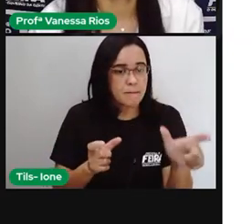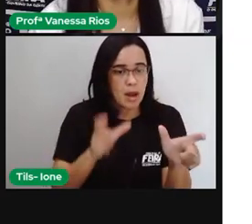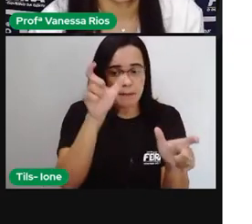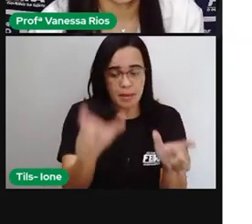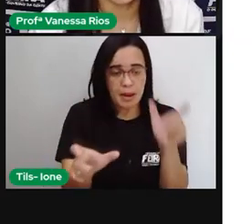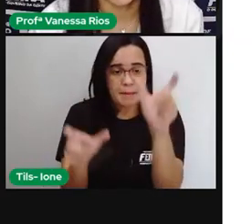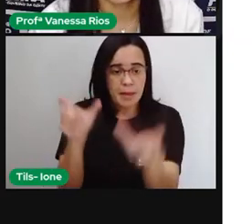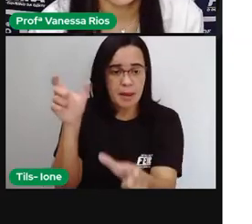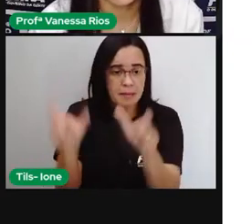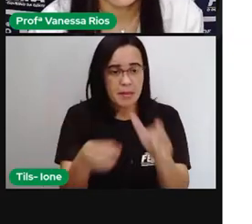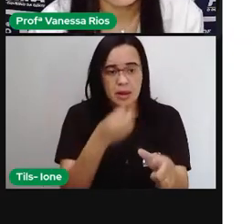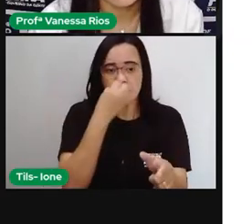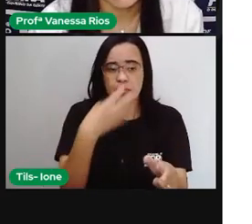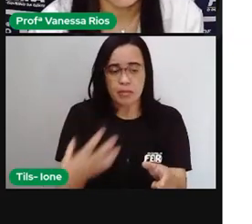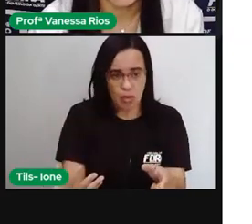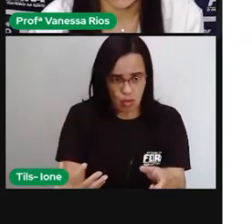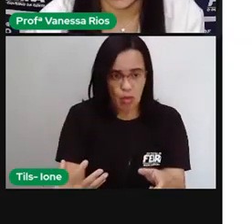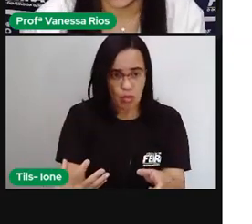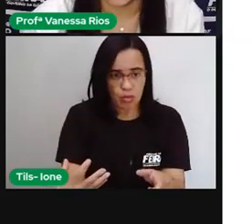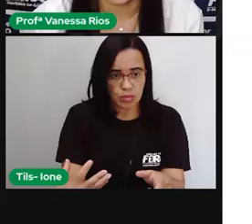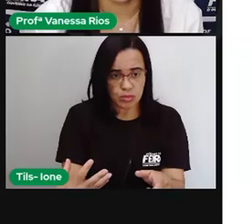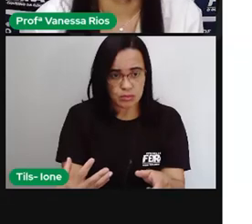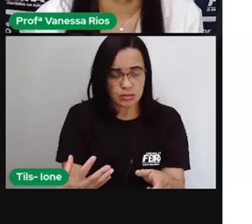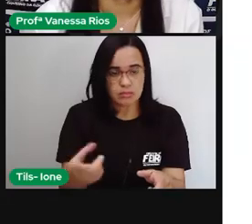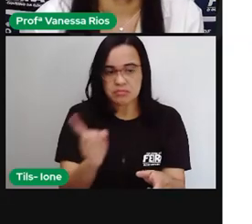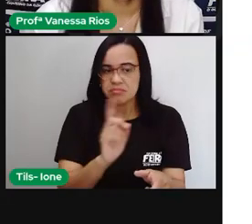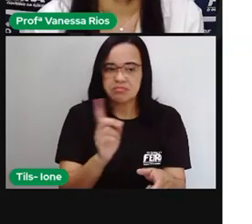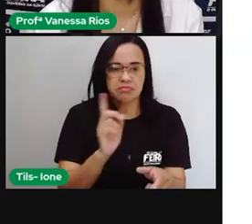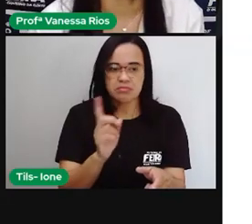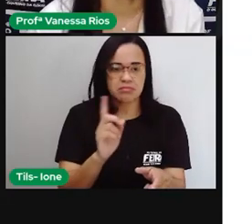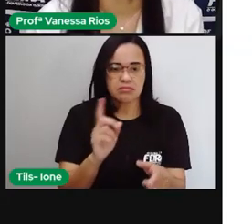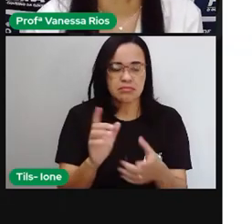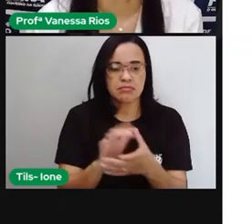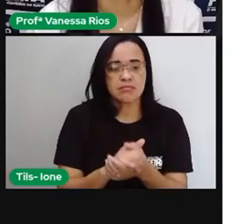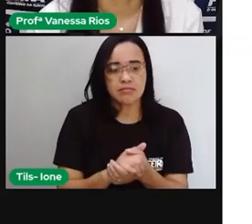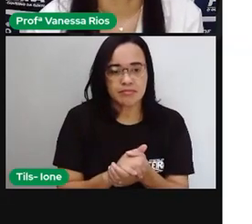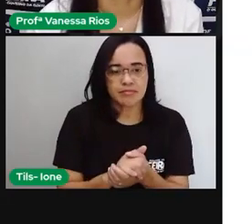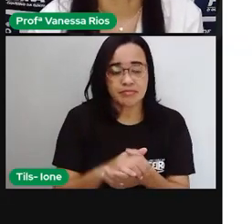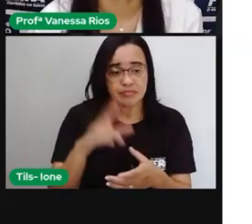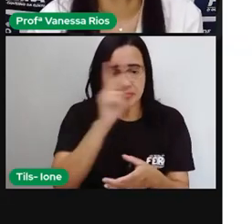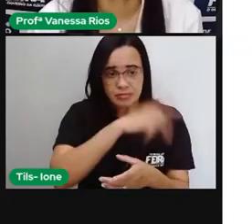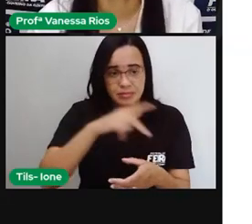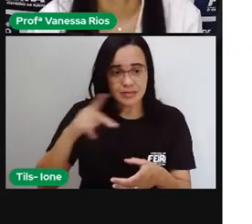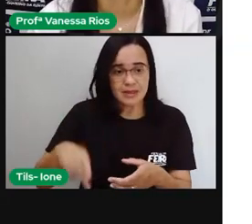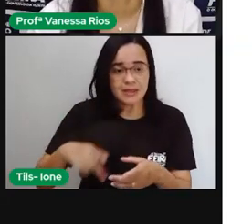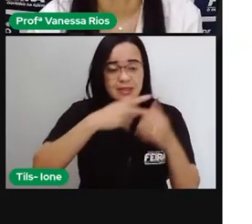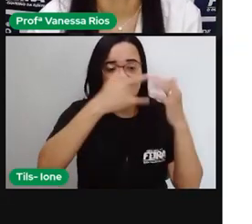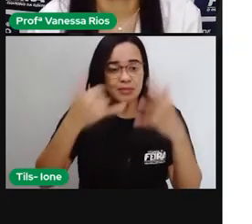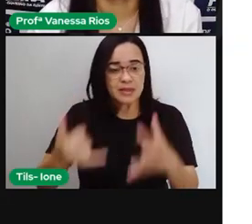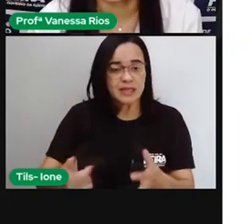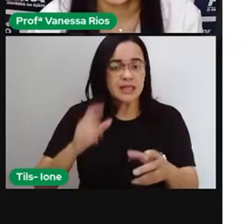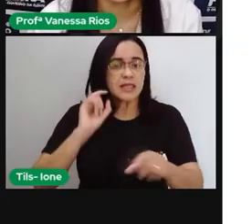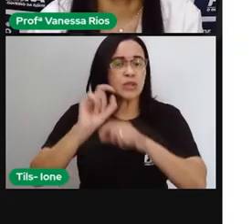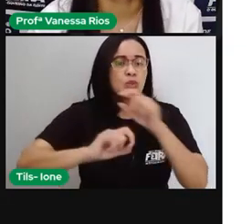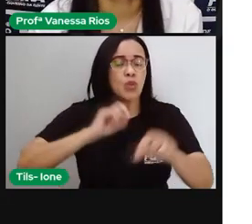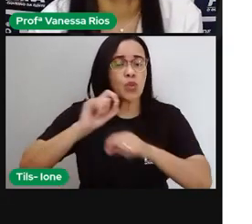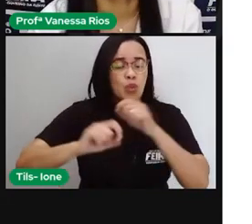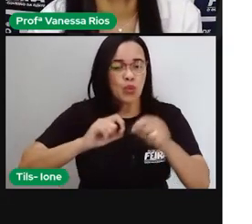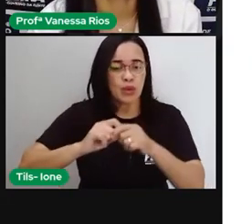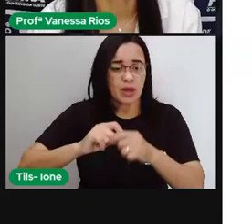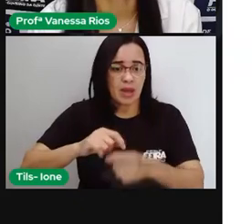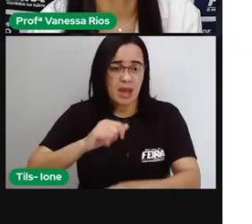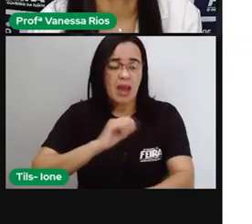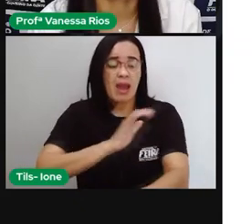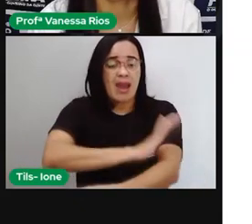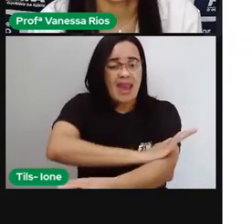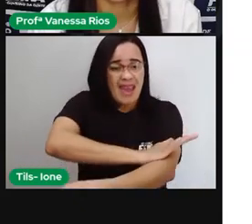não são, aí não representam algo bom. A Pró está falando aí do racismo, do preconceito e também